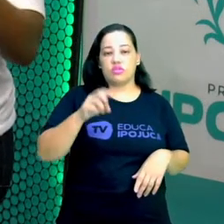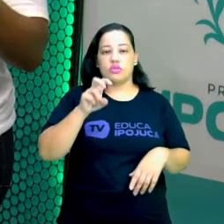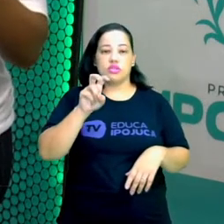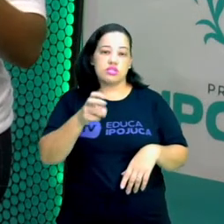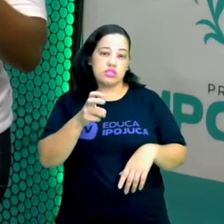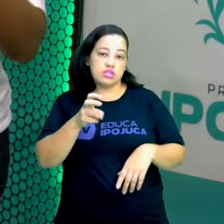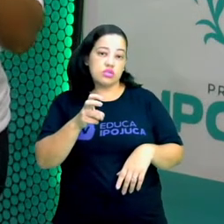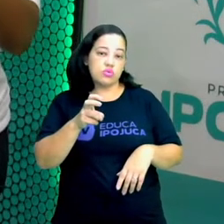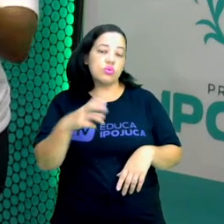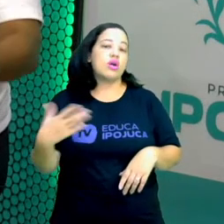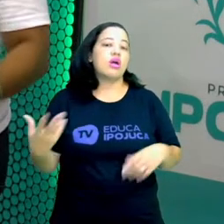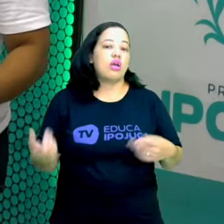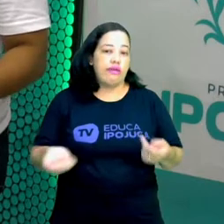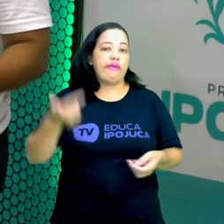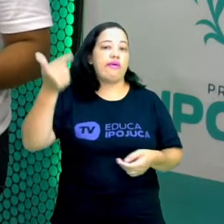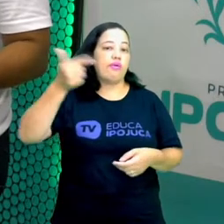é